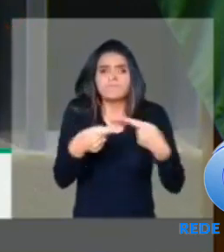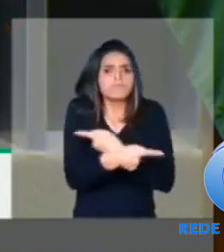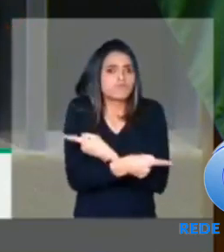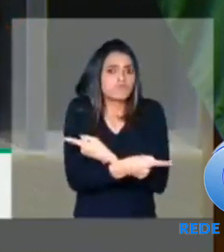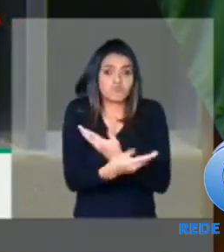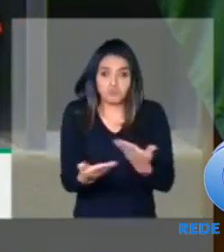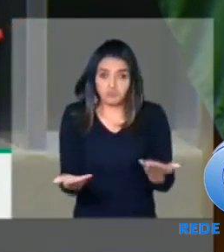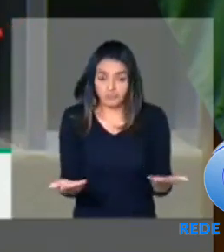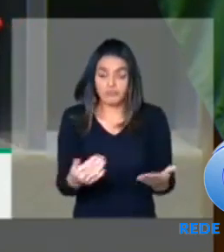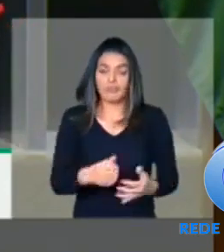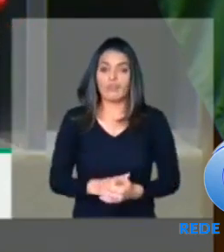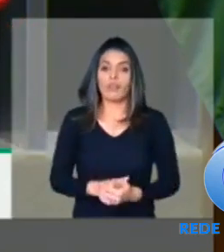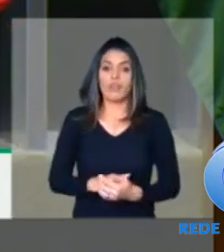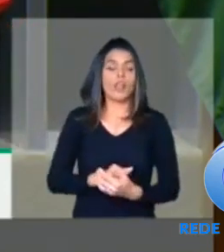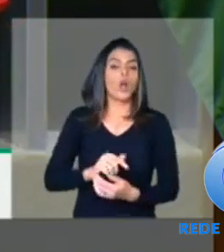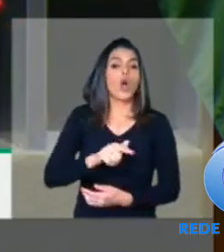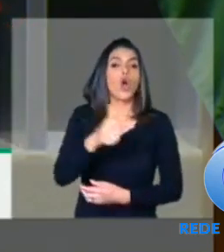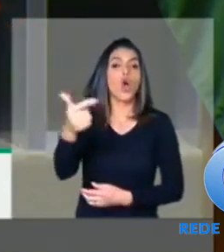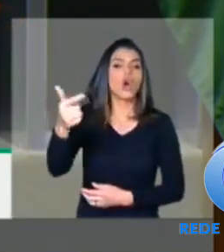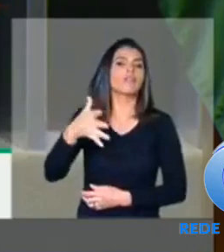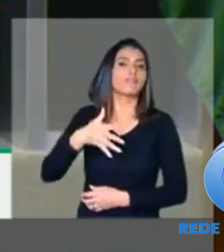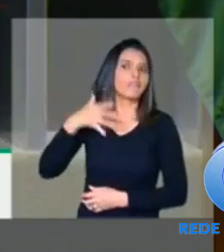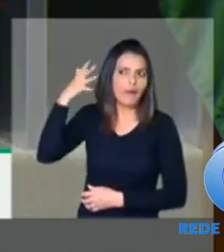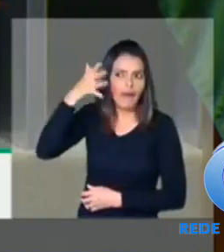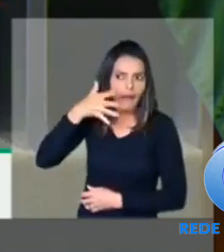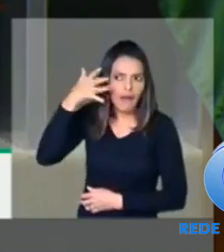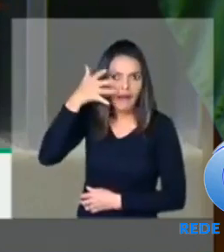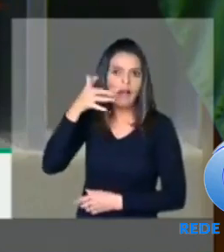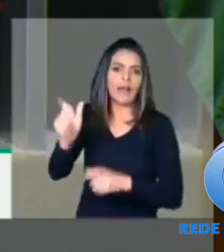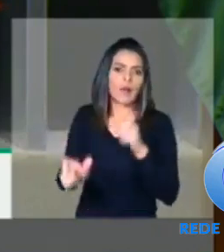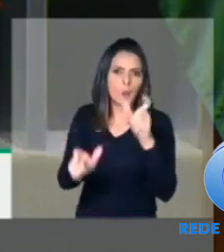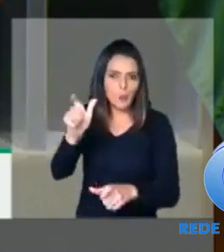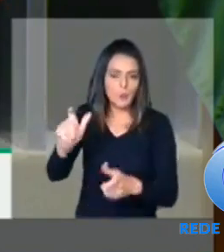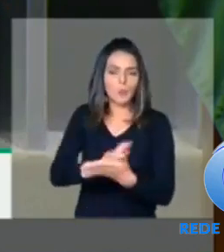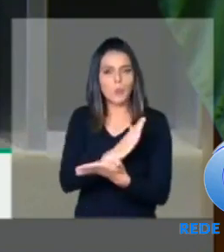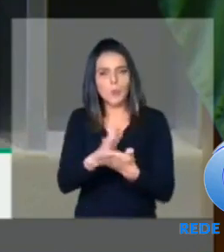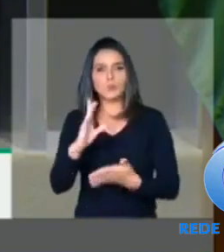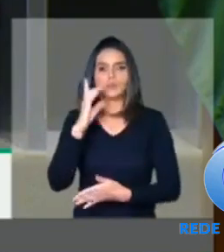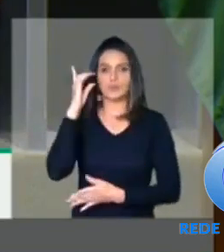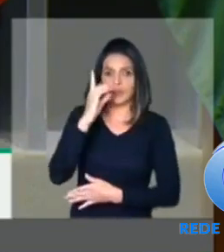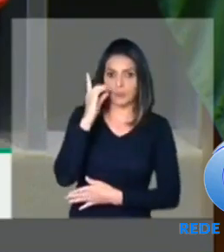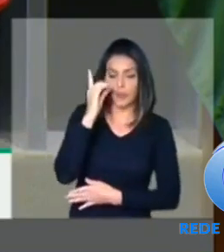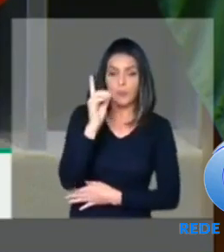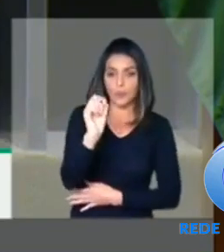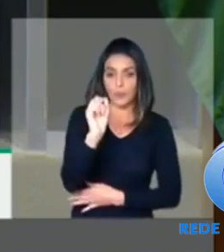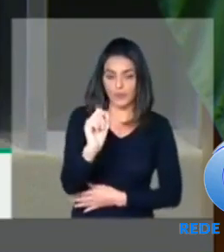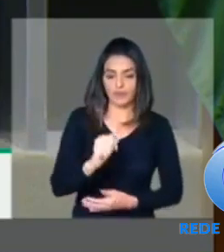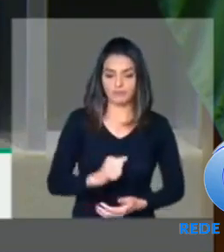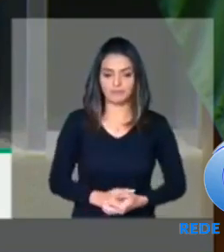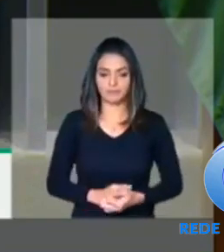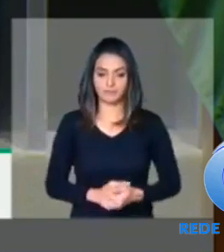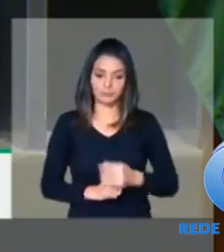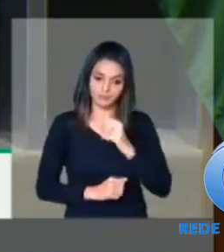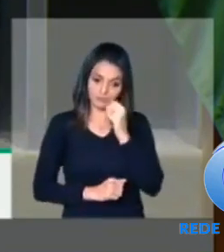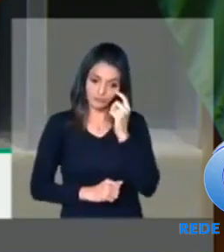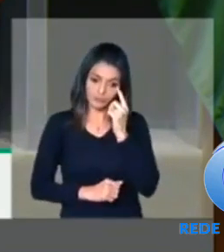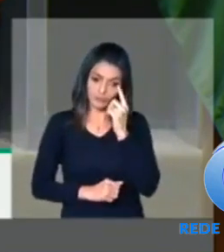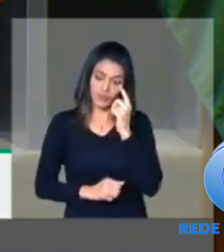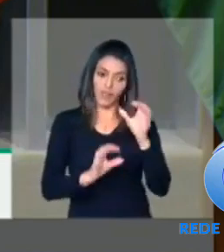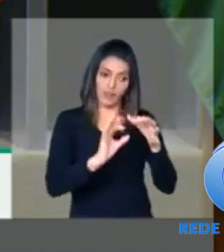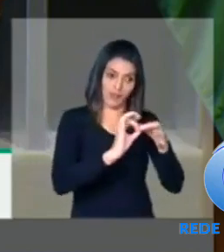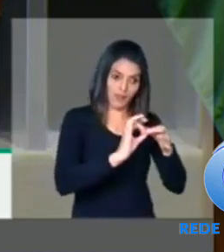que percorreu os outros discursos é que há um antagonismo